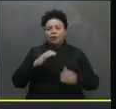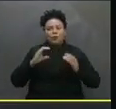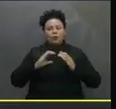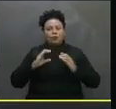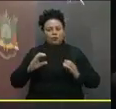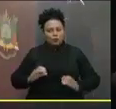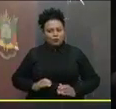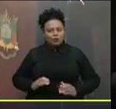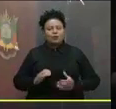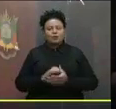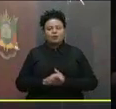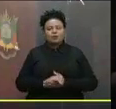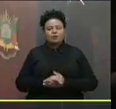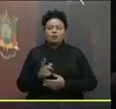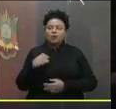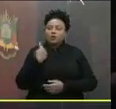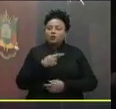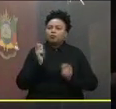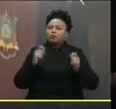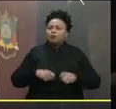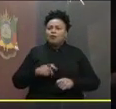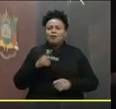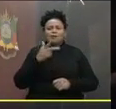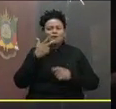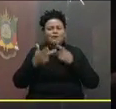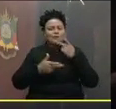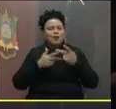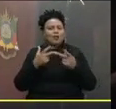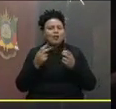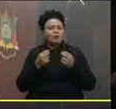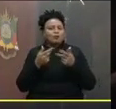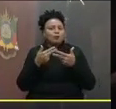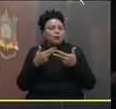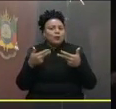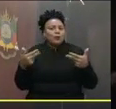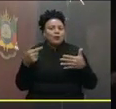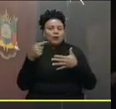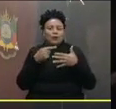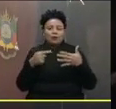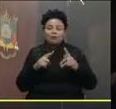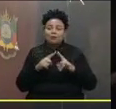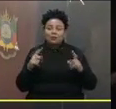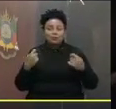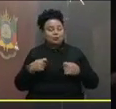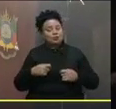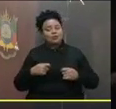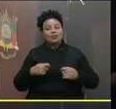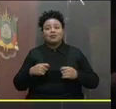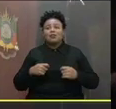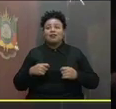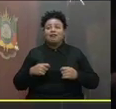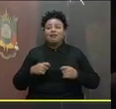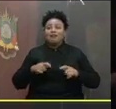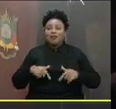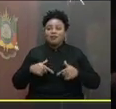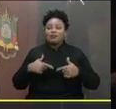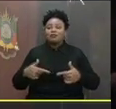atitudes, que a gente poderia falar muita coisa, mas a gente precisa agir e precisa